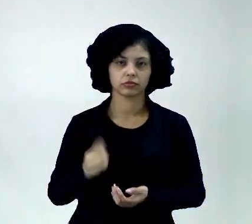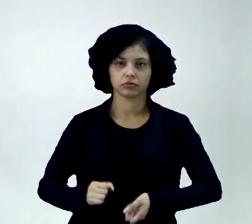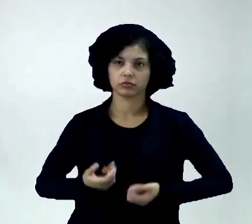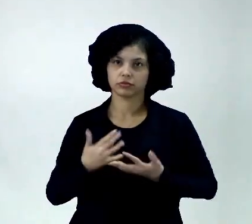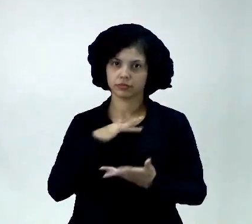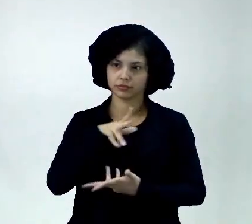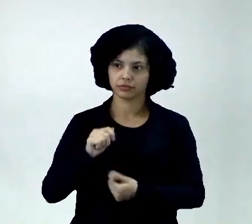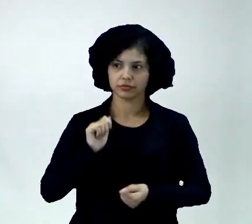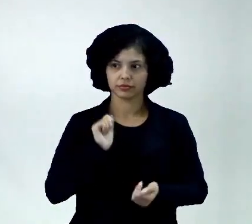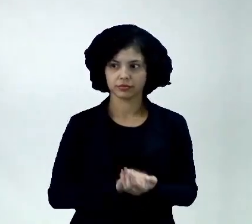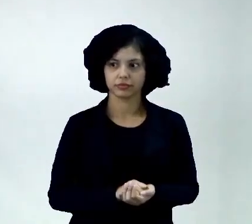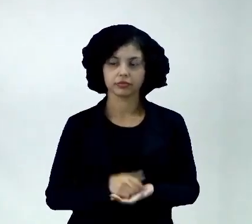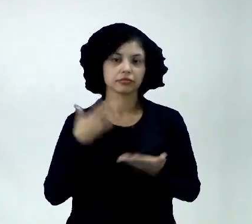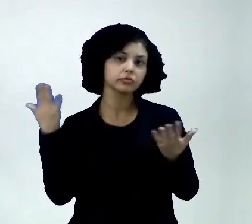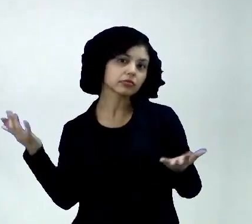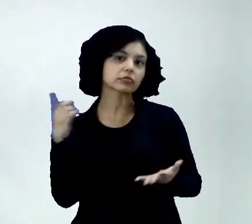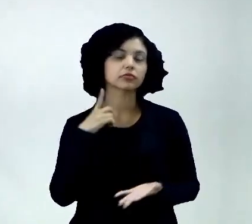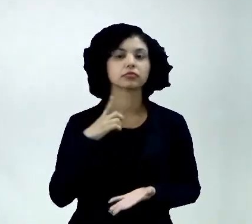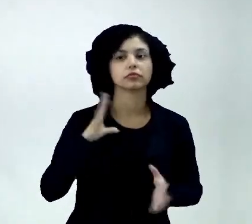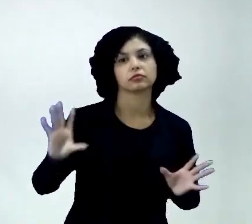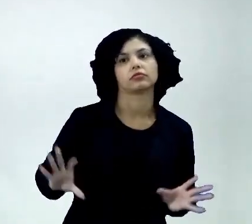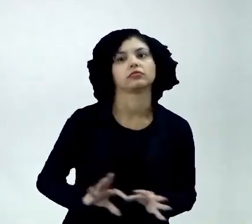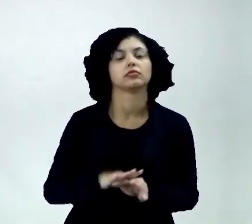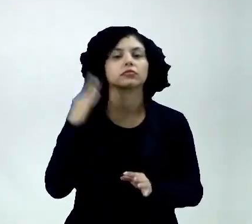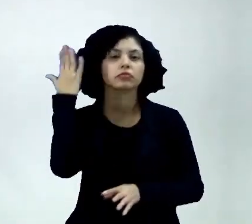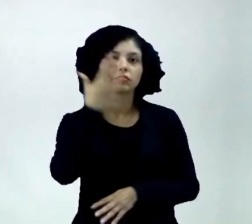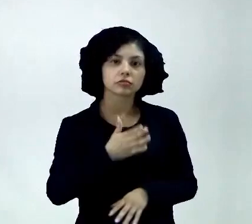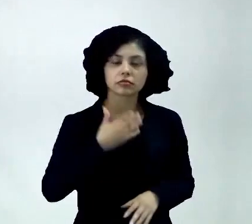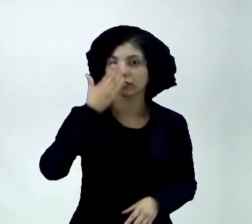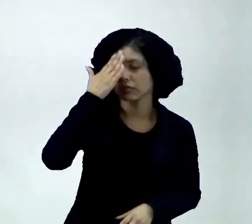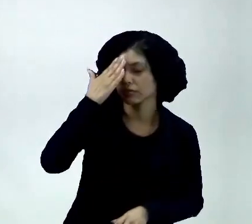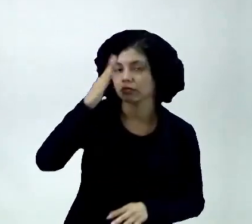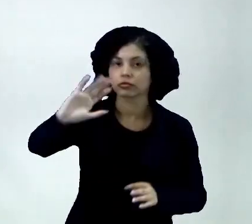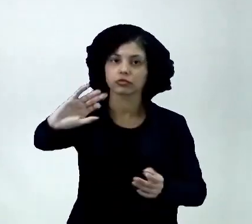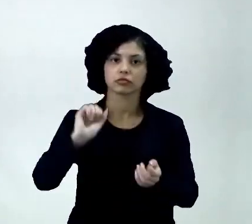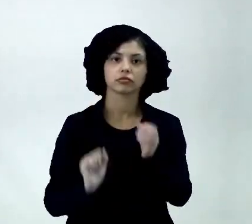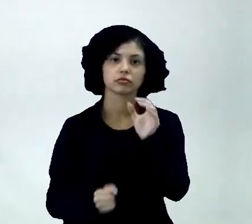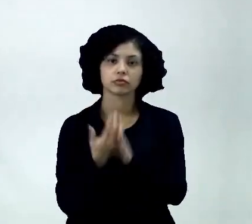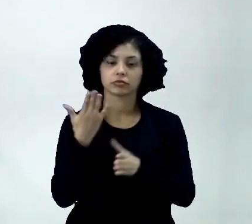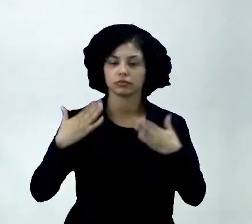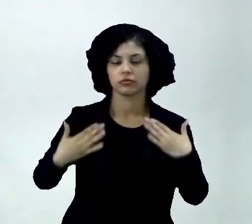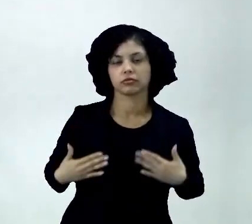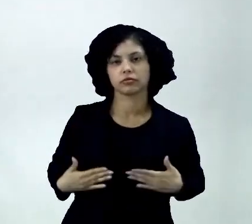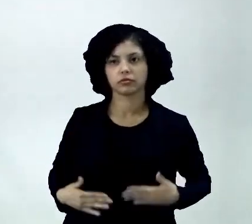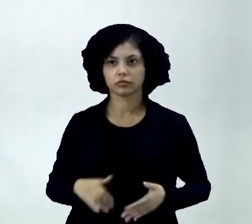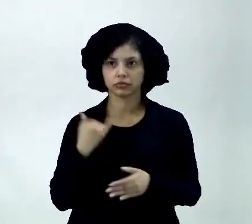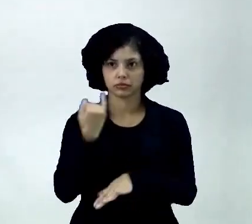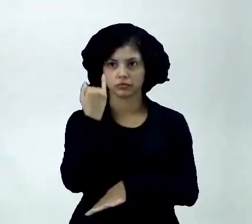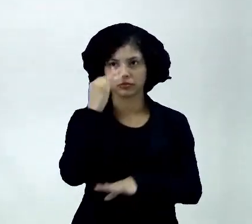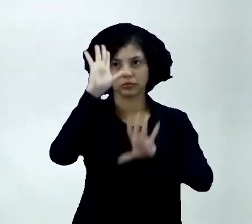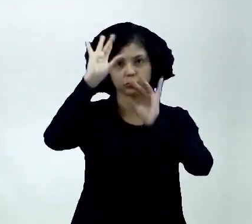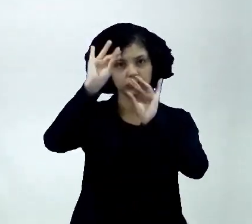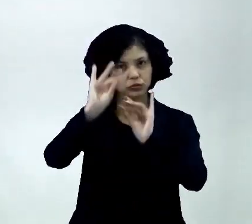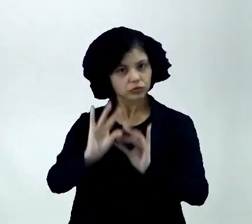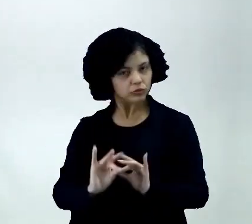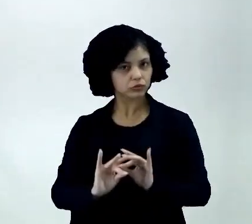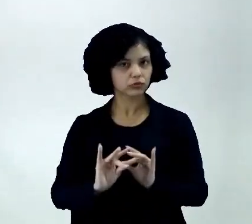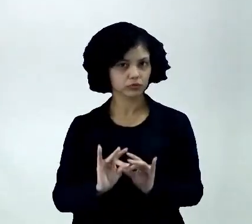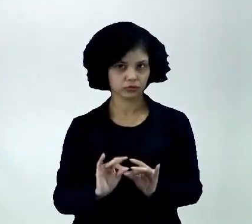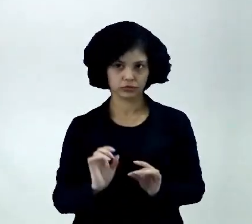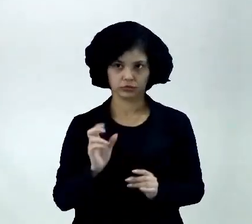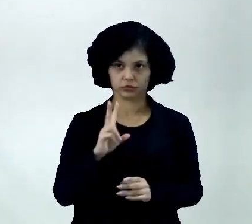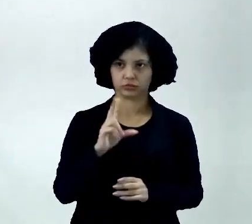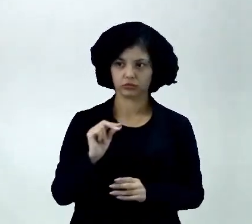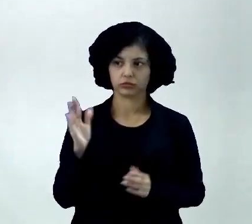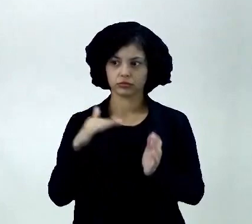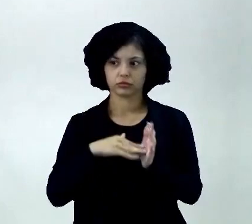bom no mundo. Aqui a gente já só faz esse direcionamento para entender a composição corporal. É muito bom destacar que entre